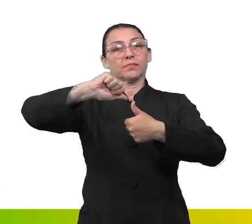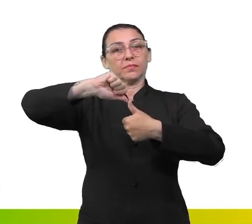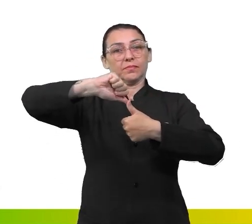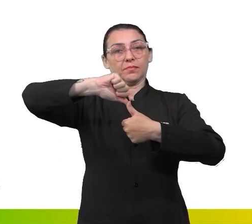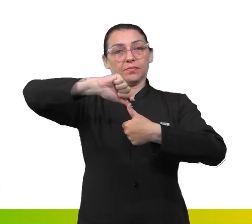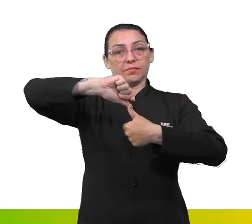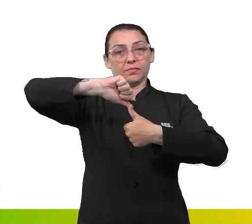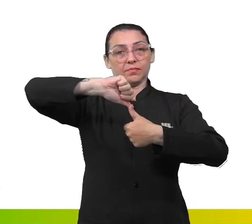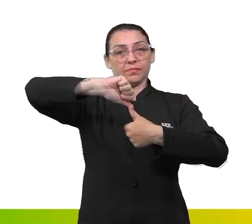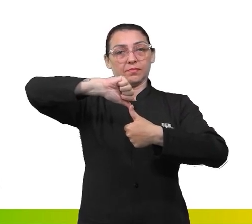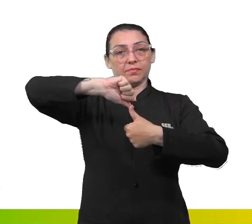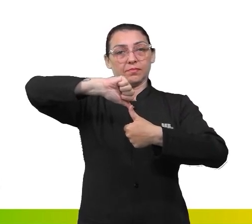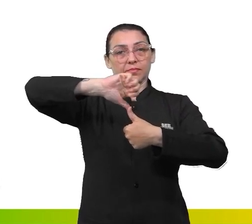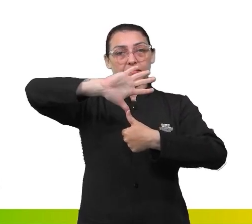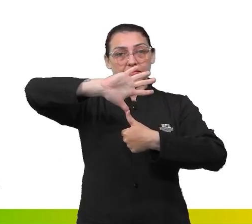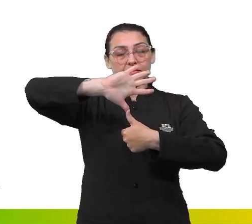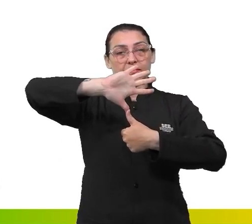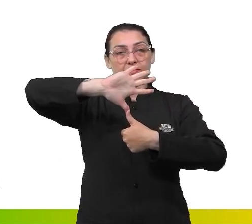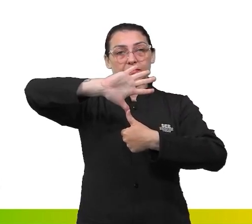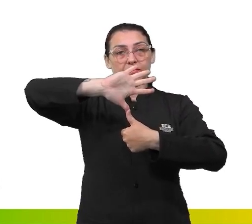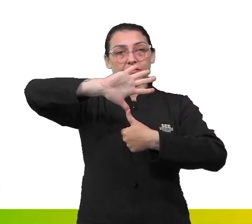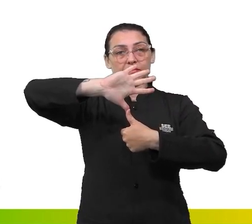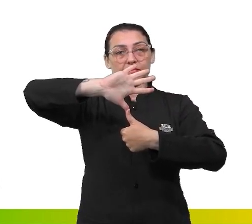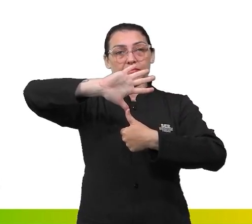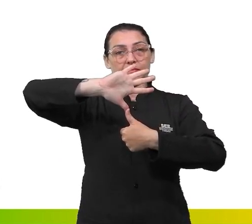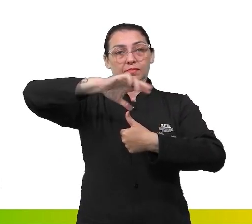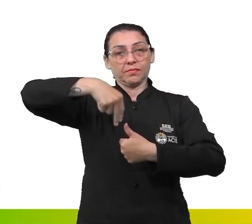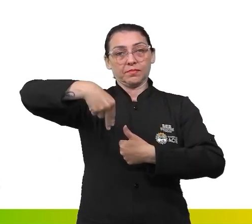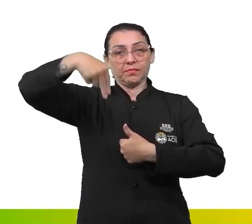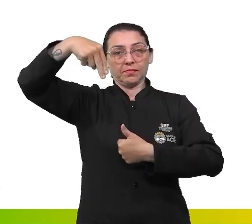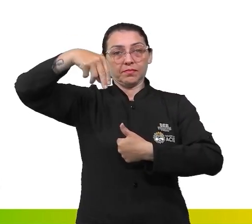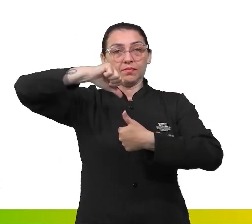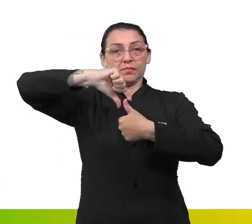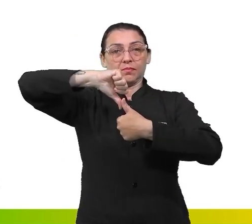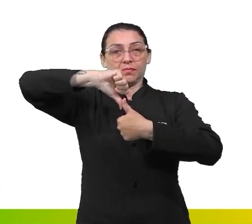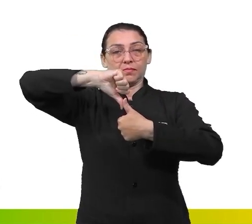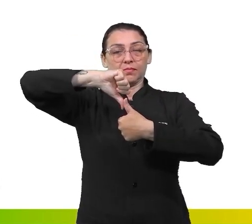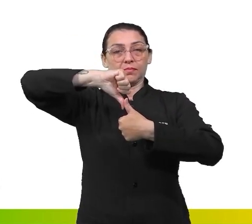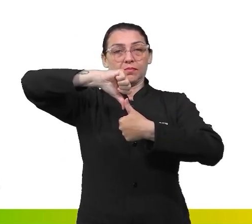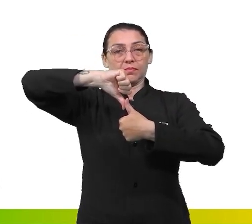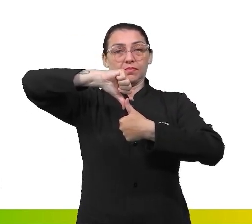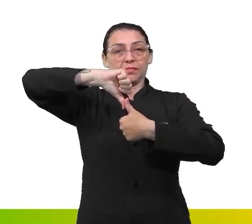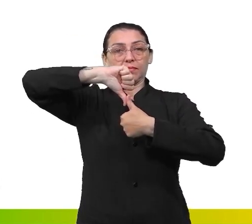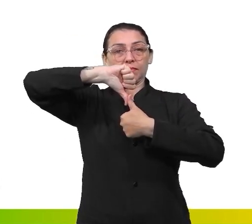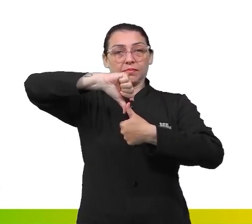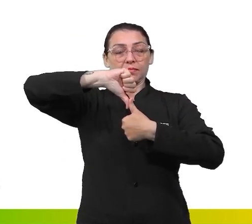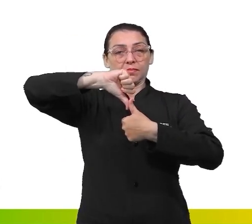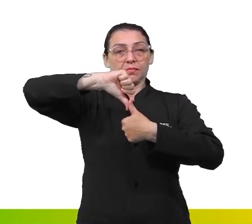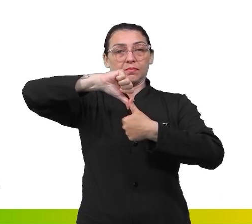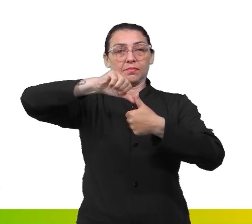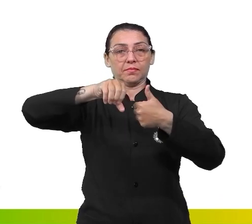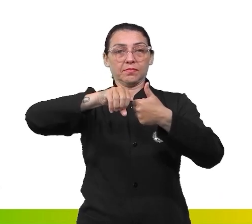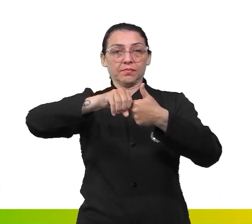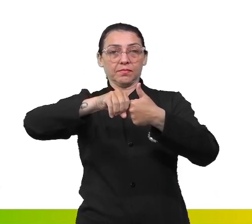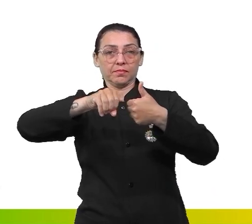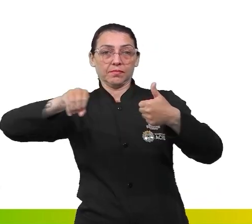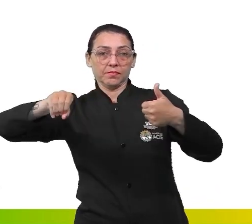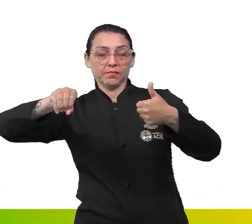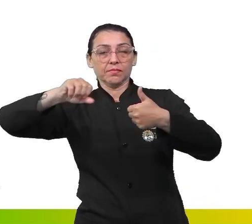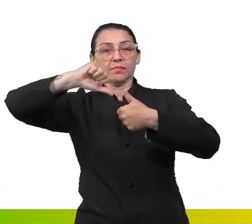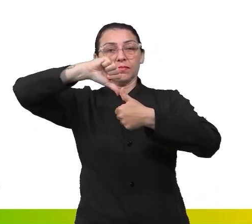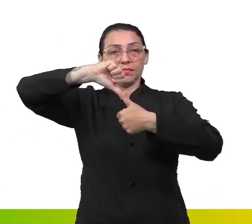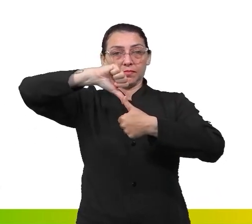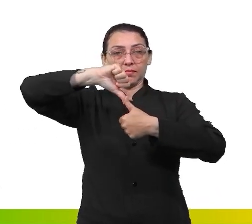Norte, justamente aí localizada na parte norte, a América Central, que fica aí na parte do